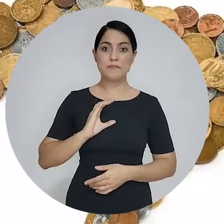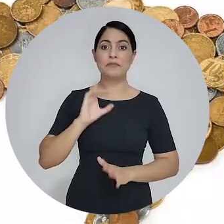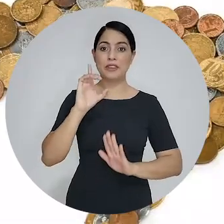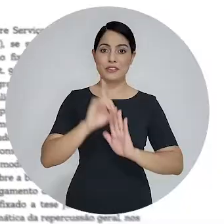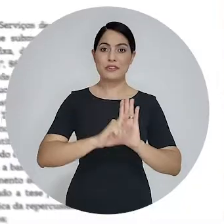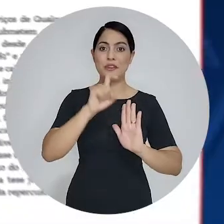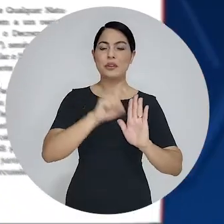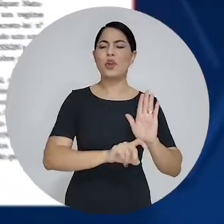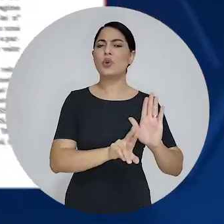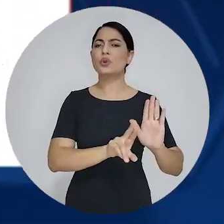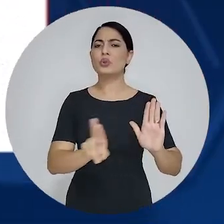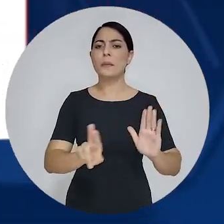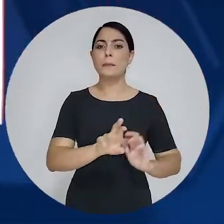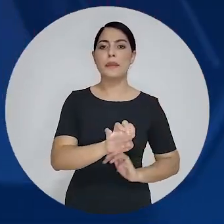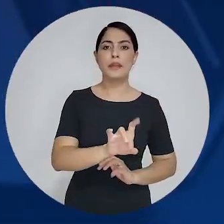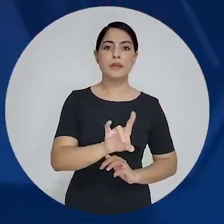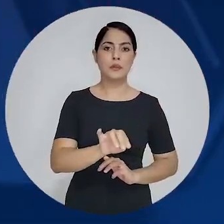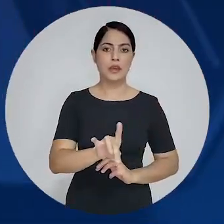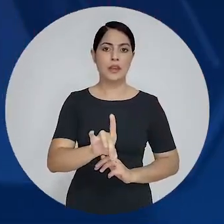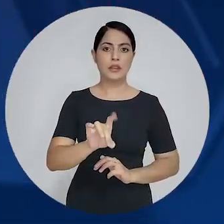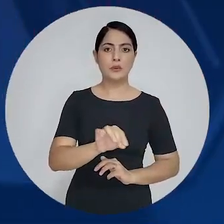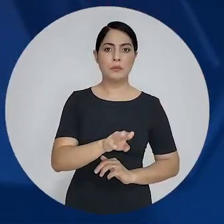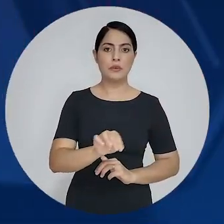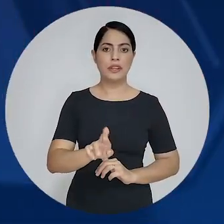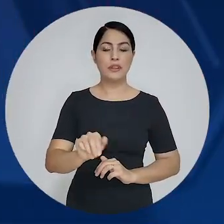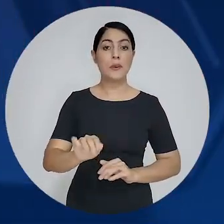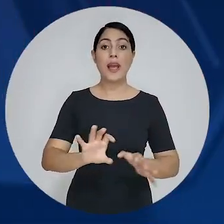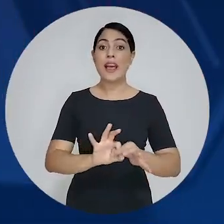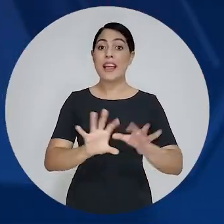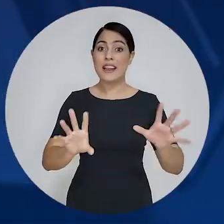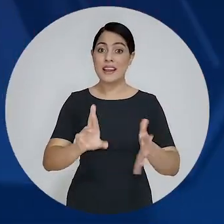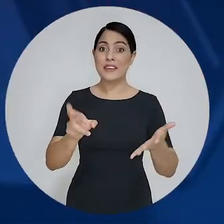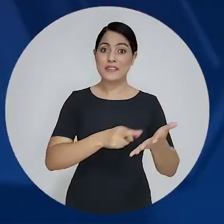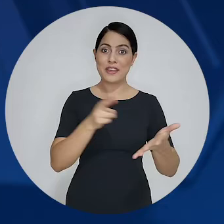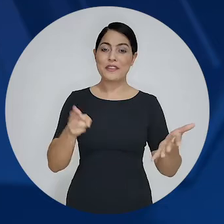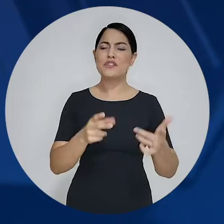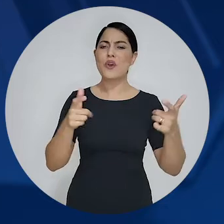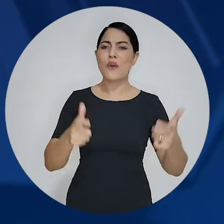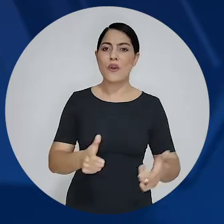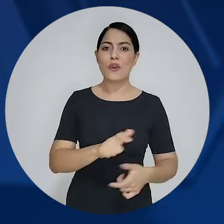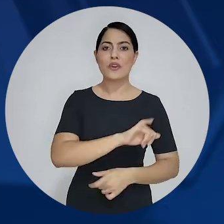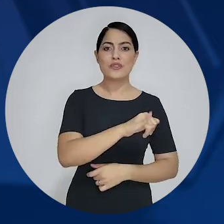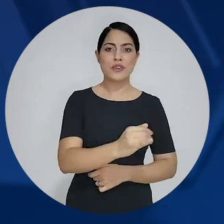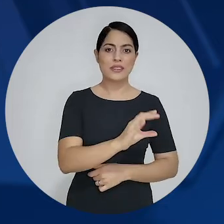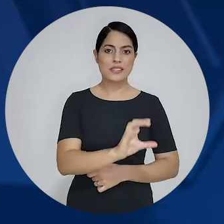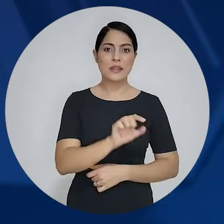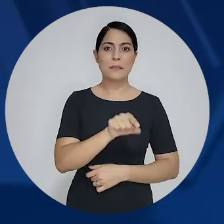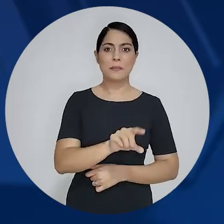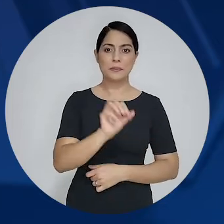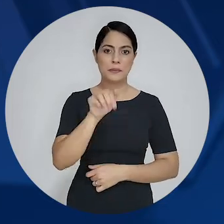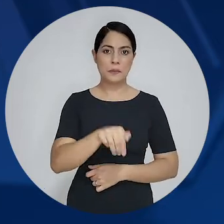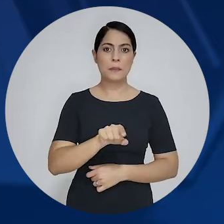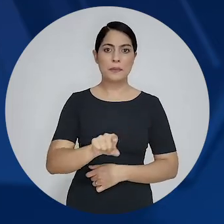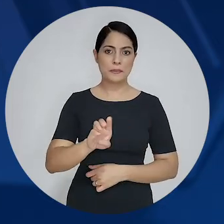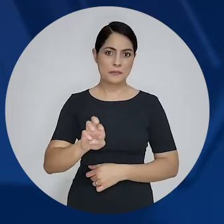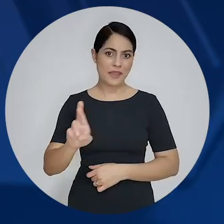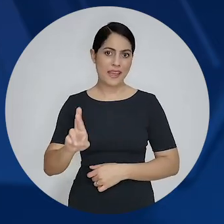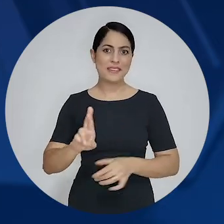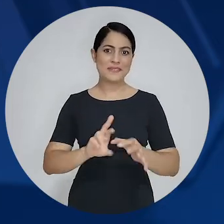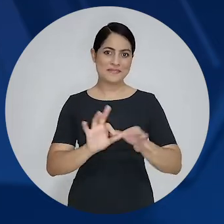de Direito Tributário da OAB Nacional, Eduardo Maneira. A revista completa você confere em